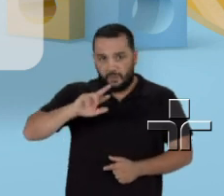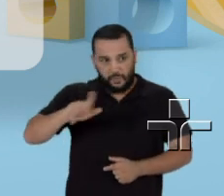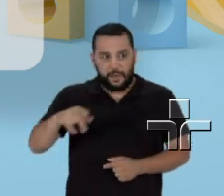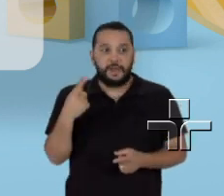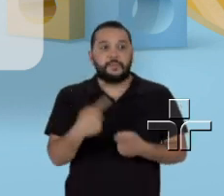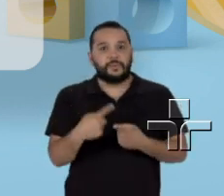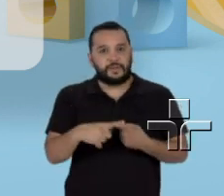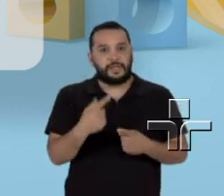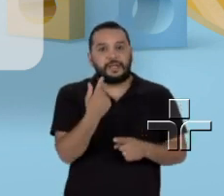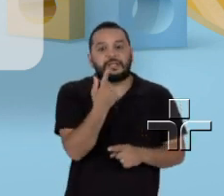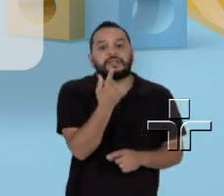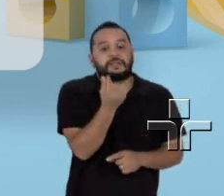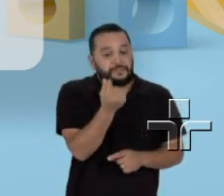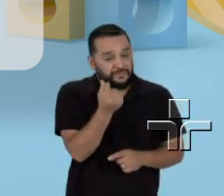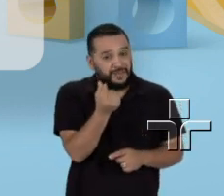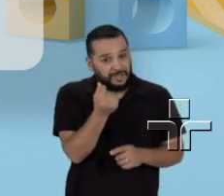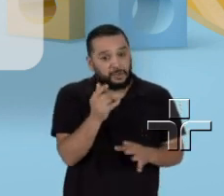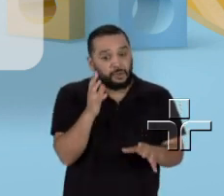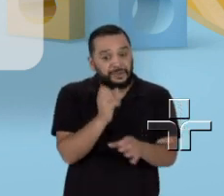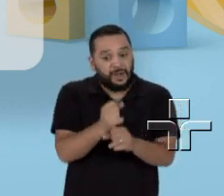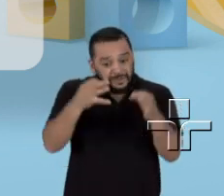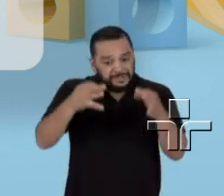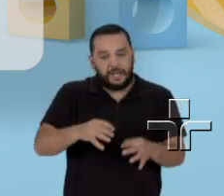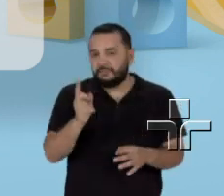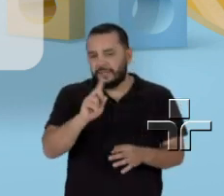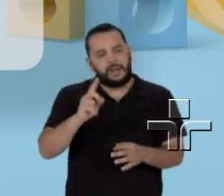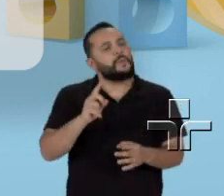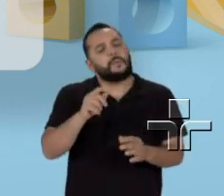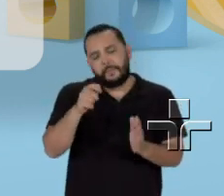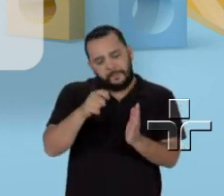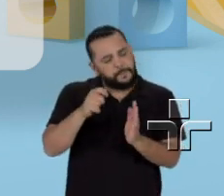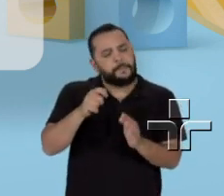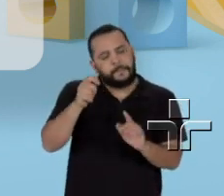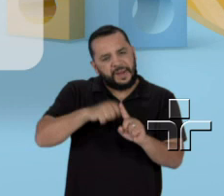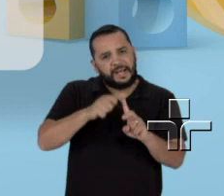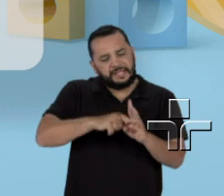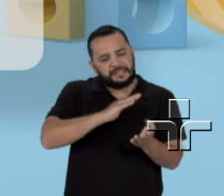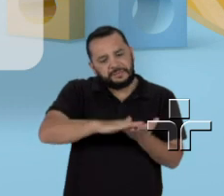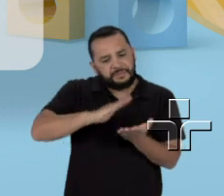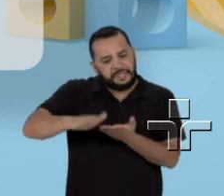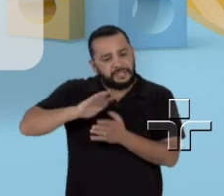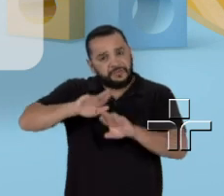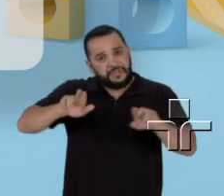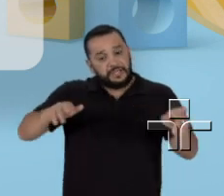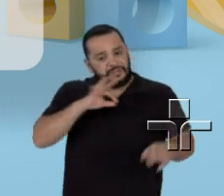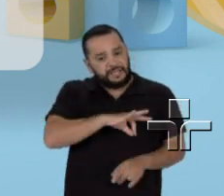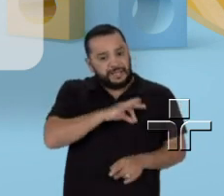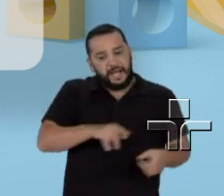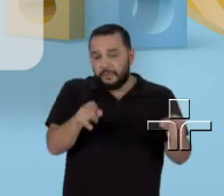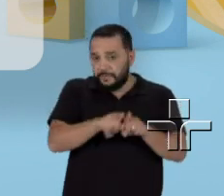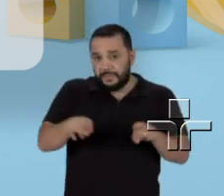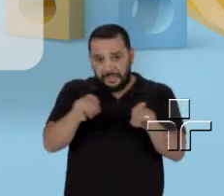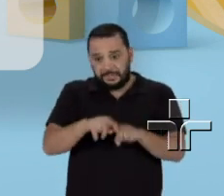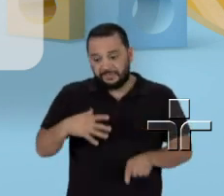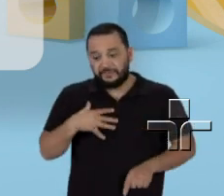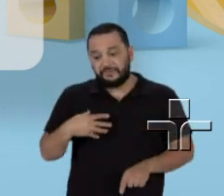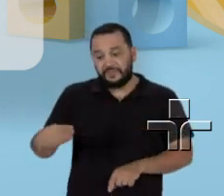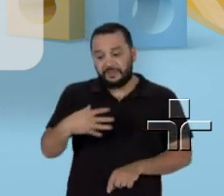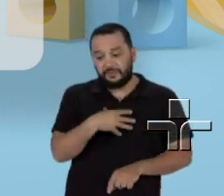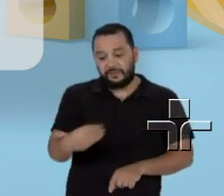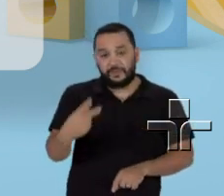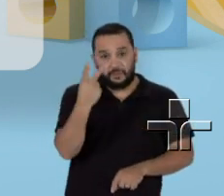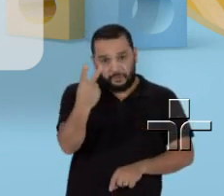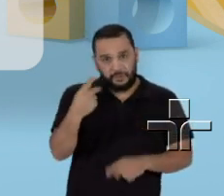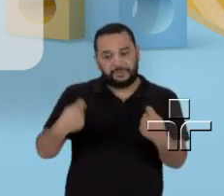valores fixos a cada mês uma despesa diferente e o salário não e com duas crianças que sempre estão precisando de